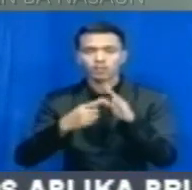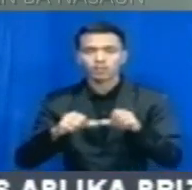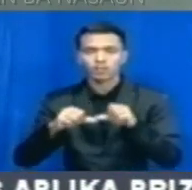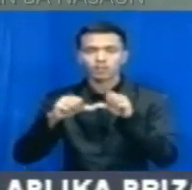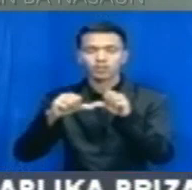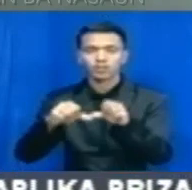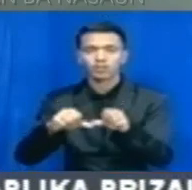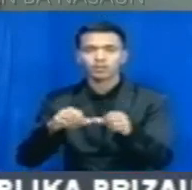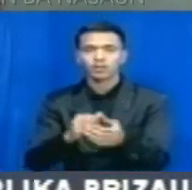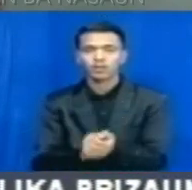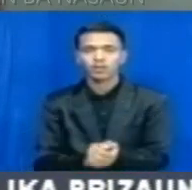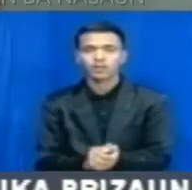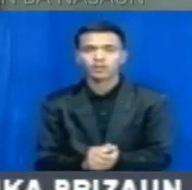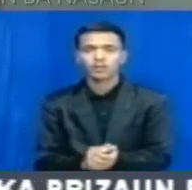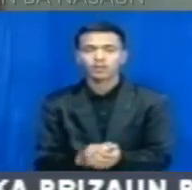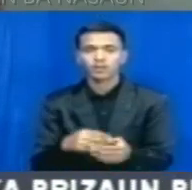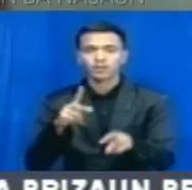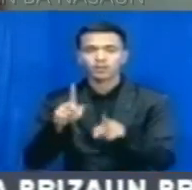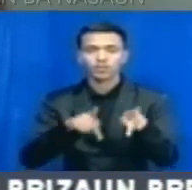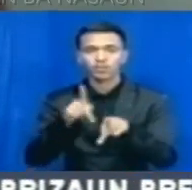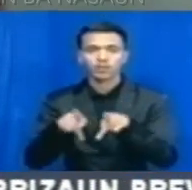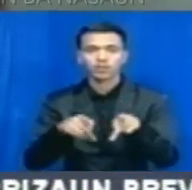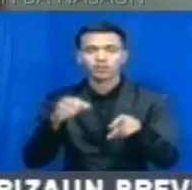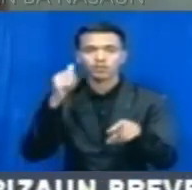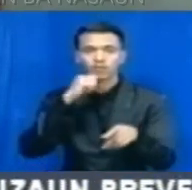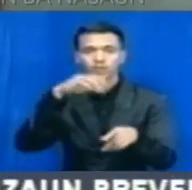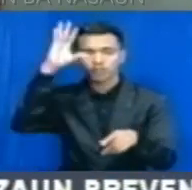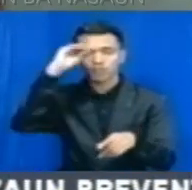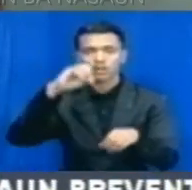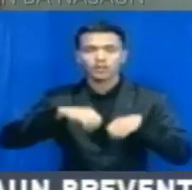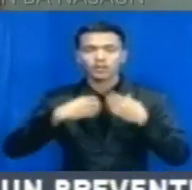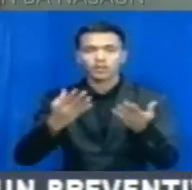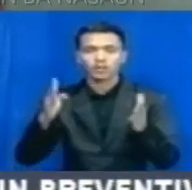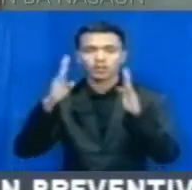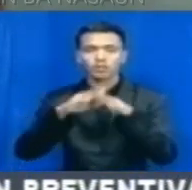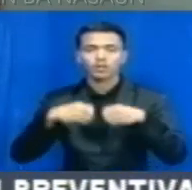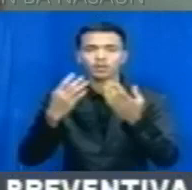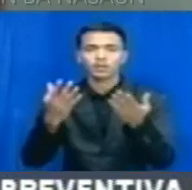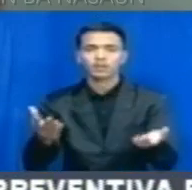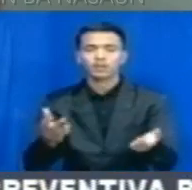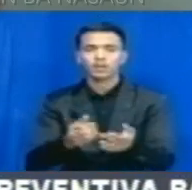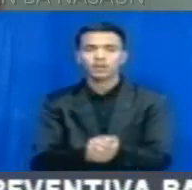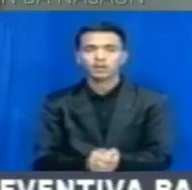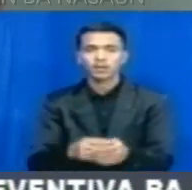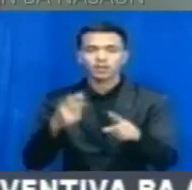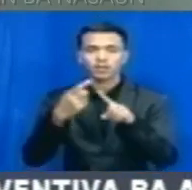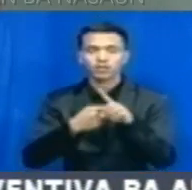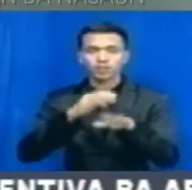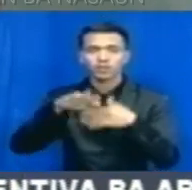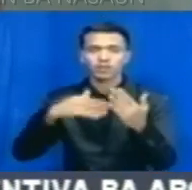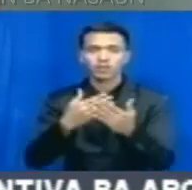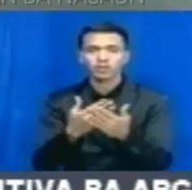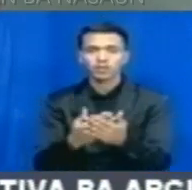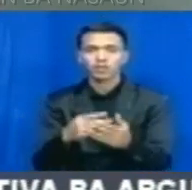lao te ona po alista ona ita na komunidad populasaun se tomane hira, uma hira, to iha hut, iha se me fulan ida tomak to iha